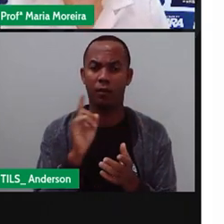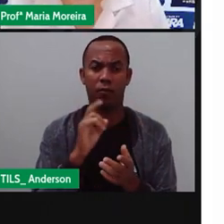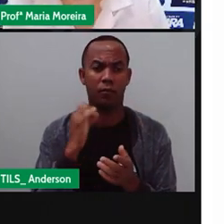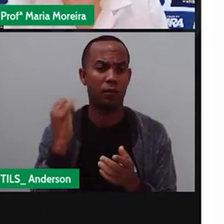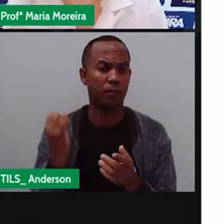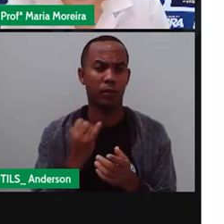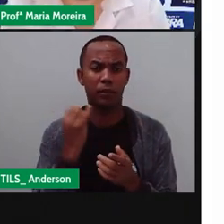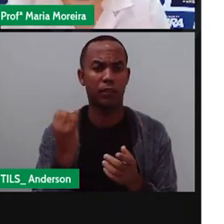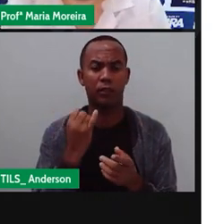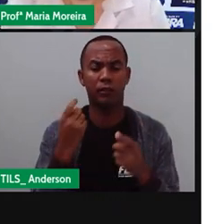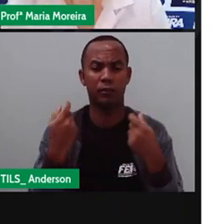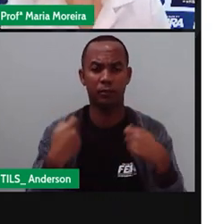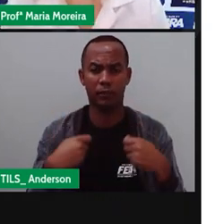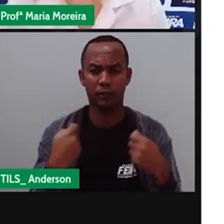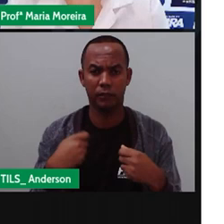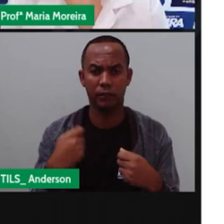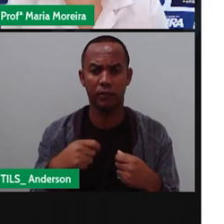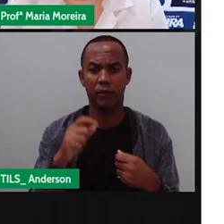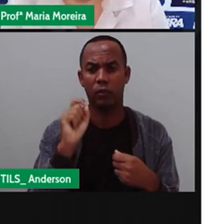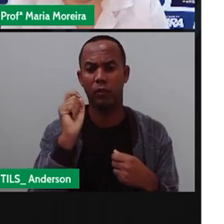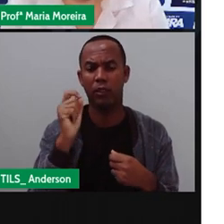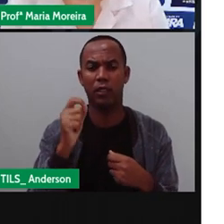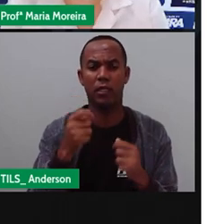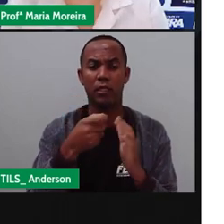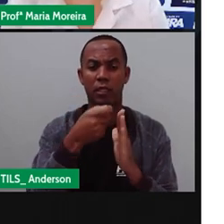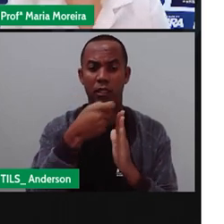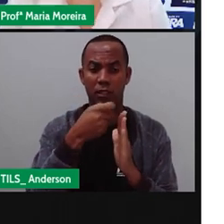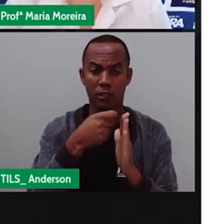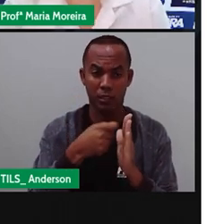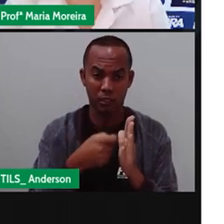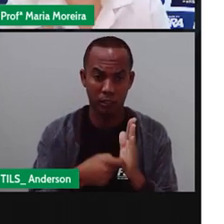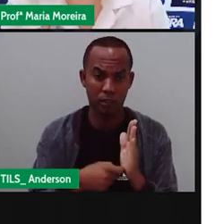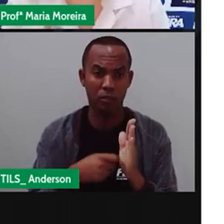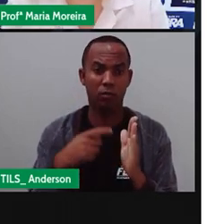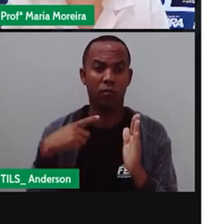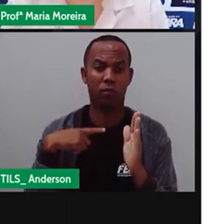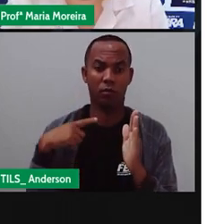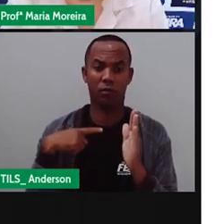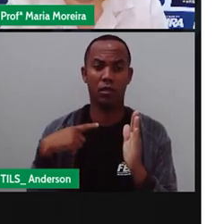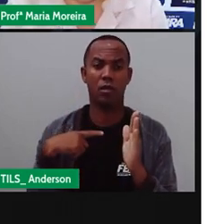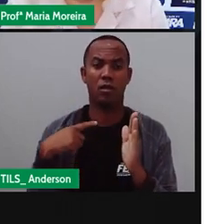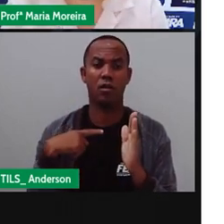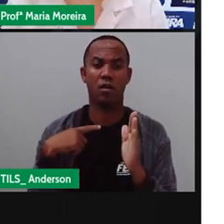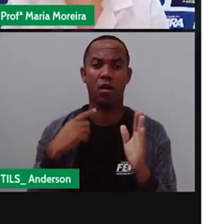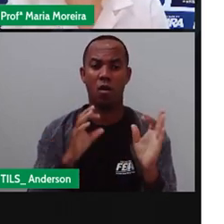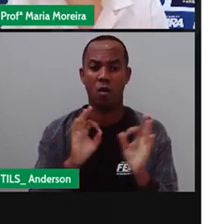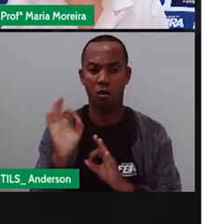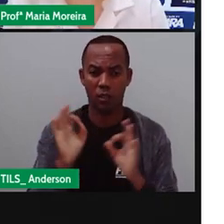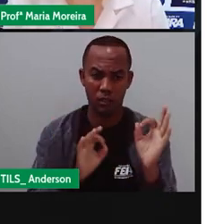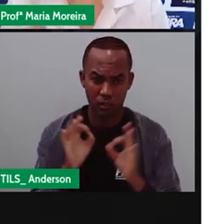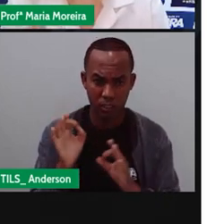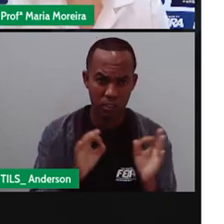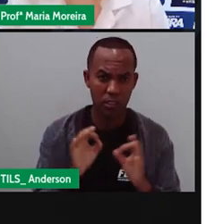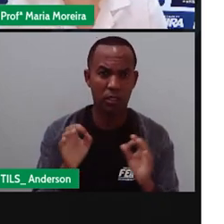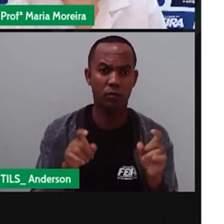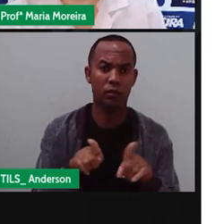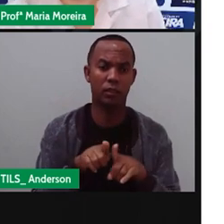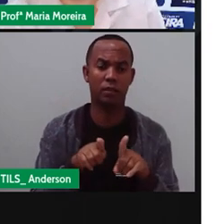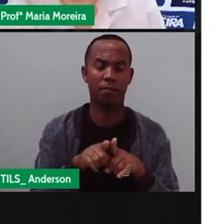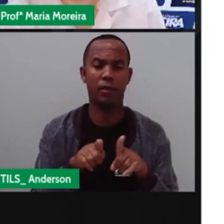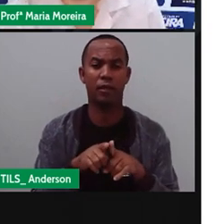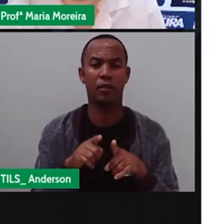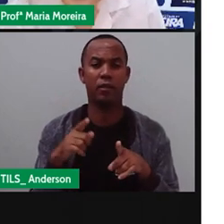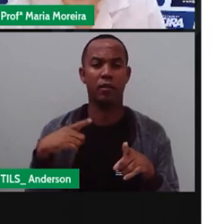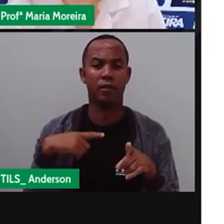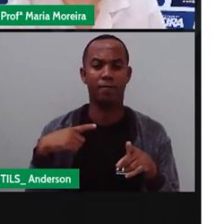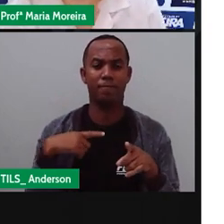O texto, ele precisa o quê? Ser escrito, né? Ter uma organização e fazer o quê?